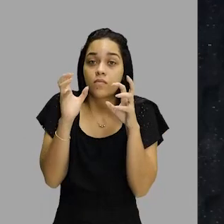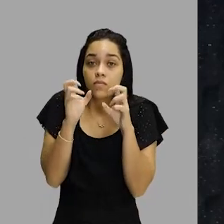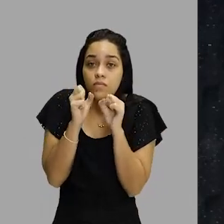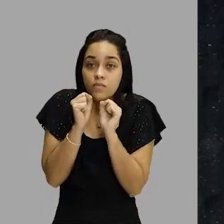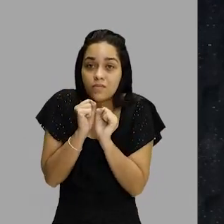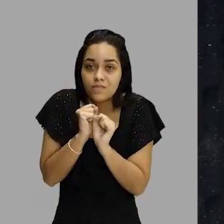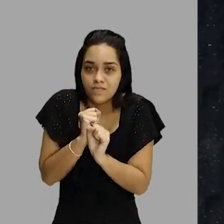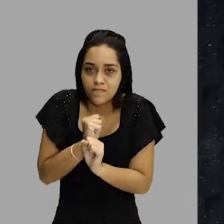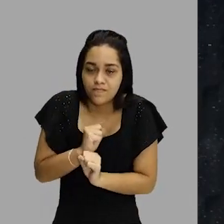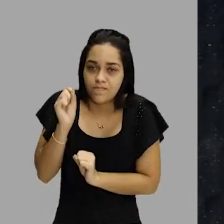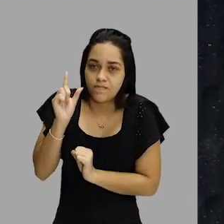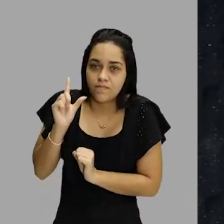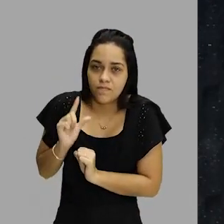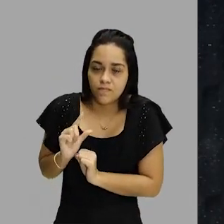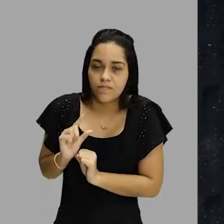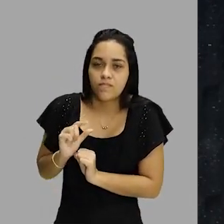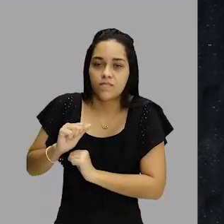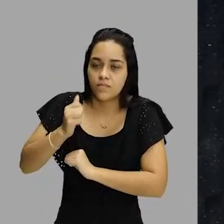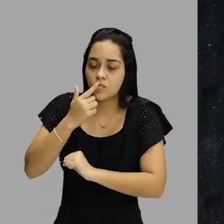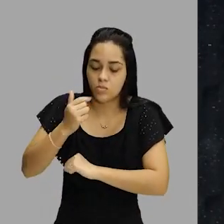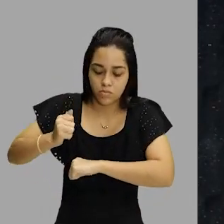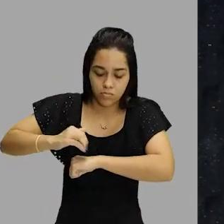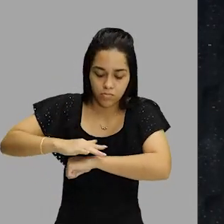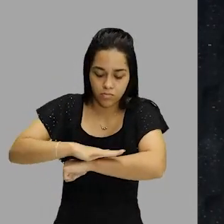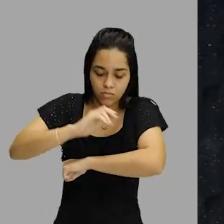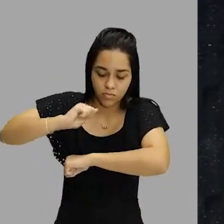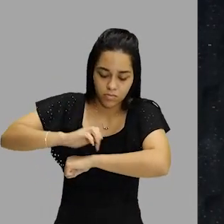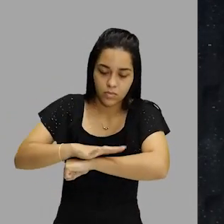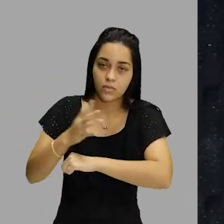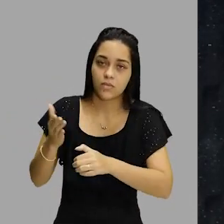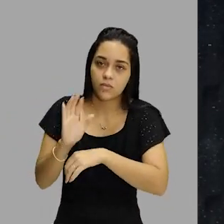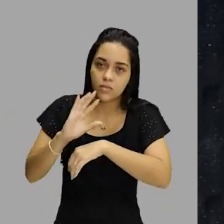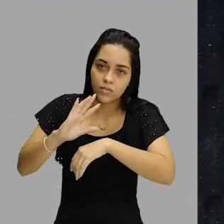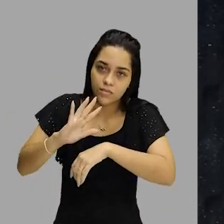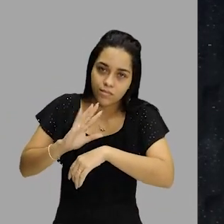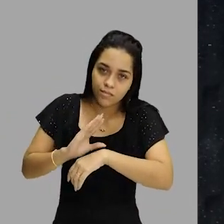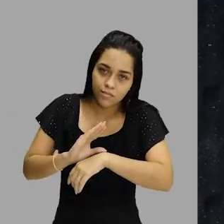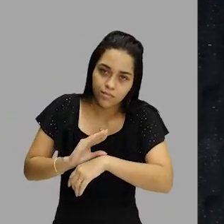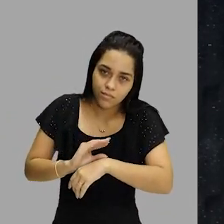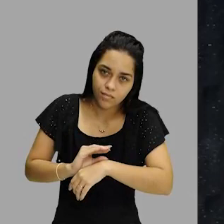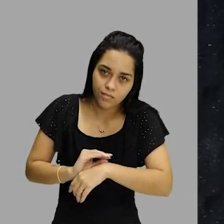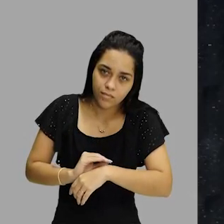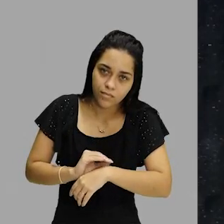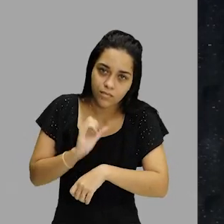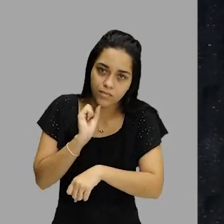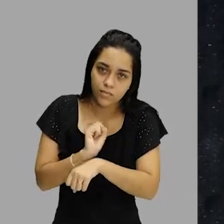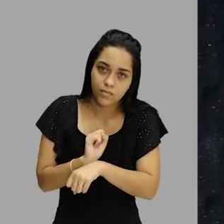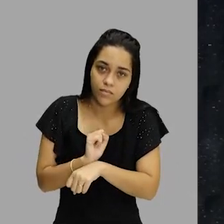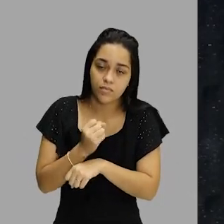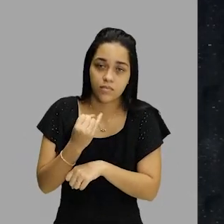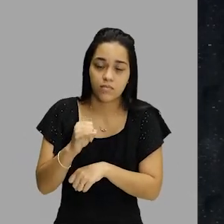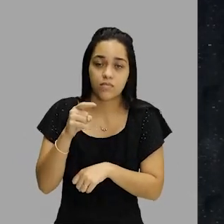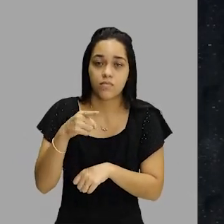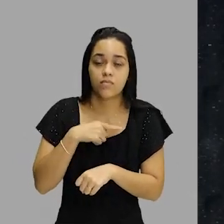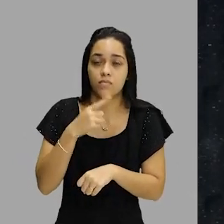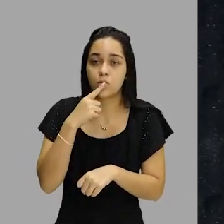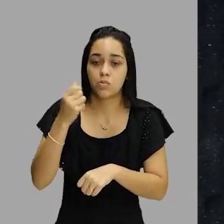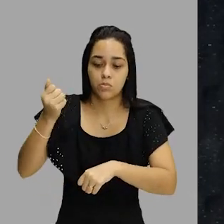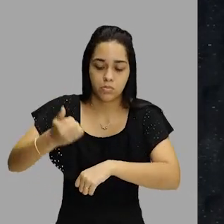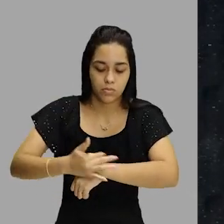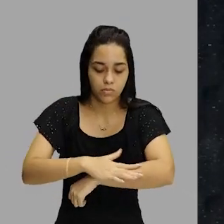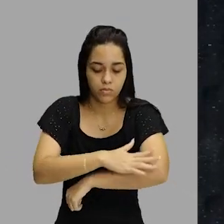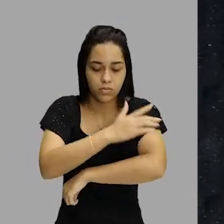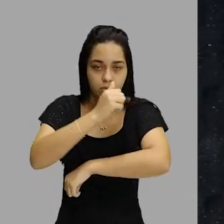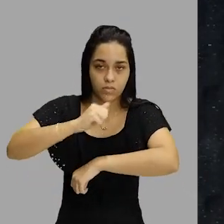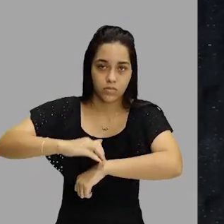Contrair, diminuindo a circulação sanguínea nessas regiões. Porque se você tiver muito sangue